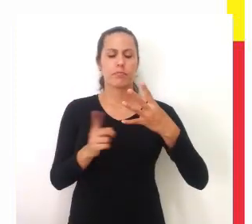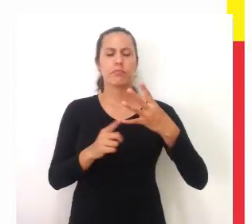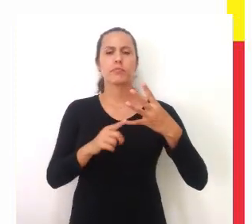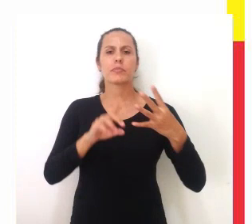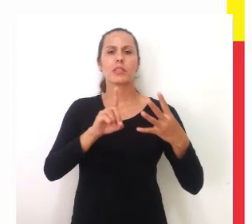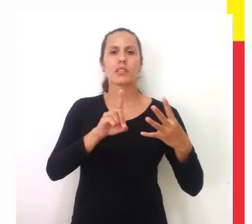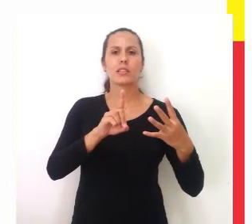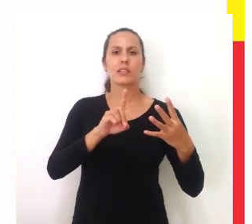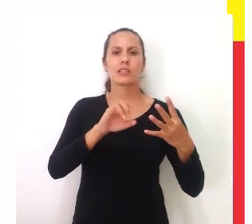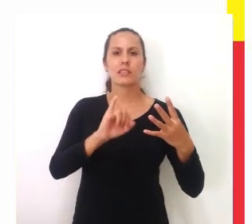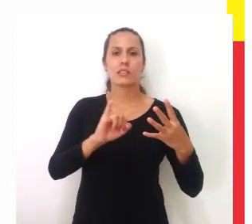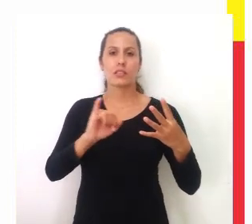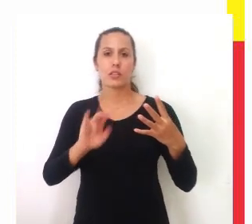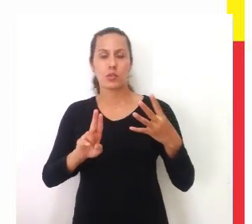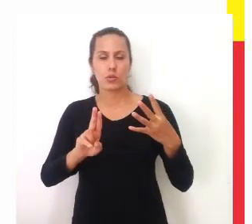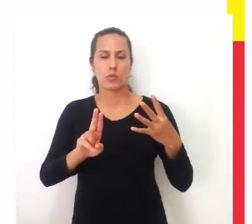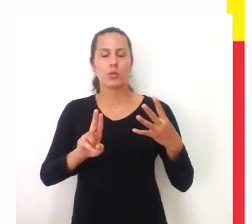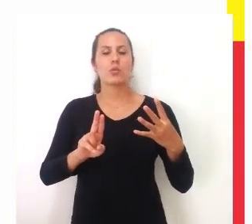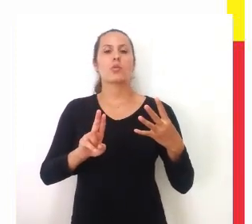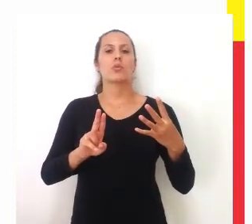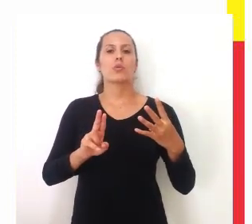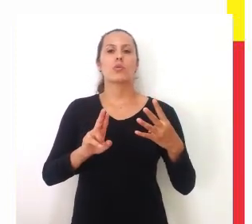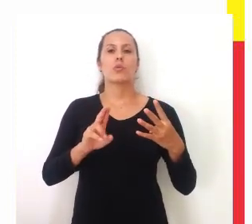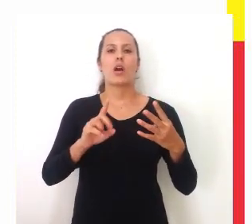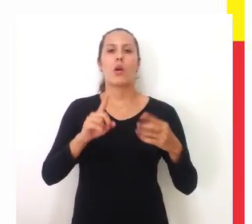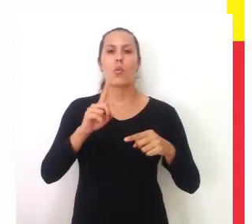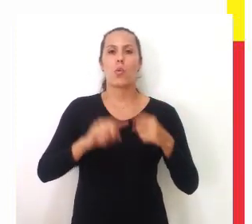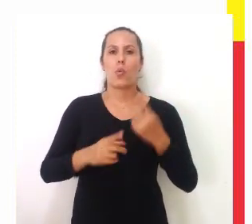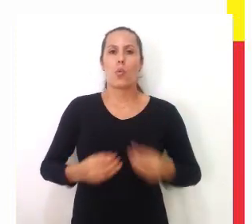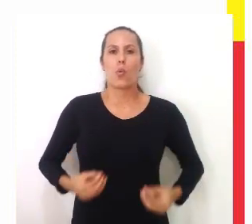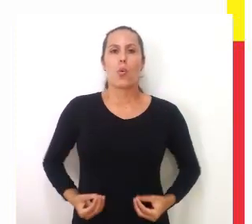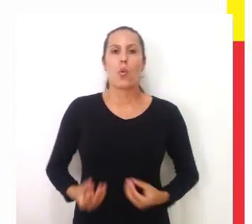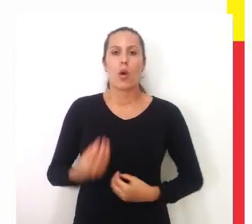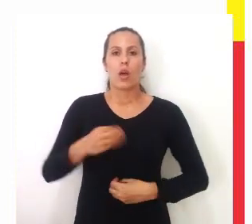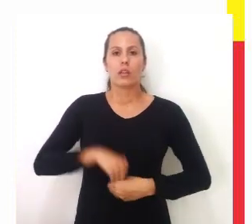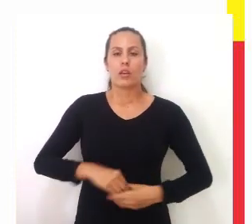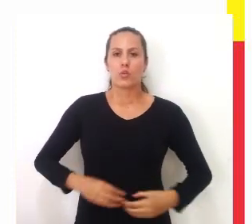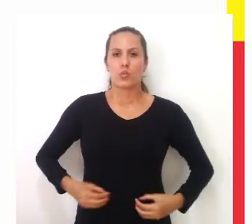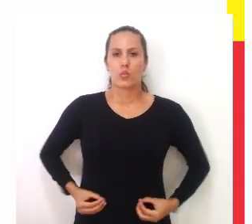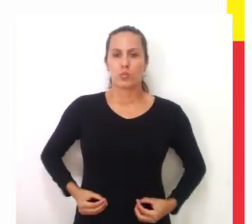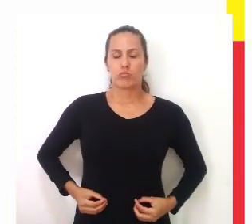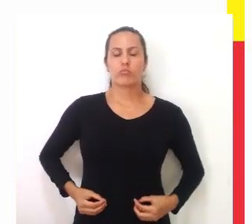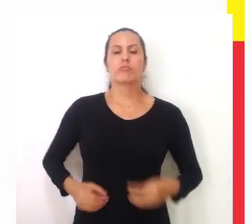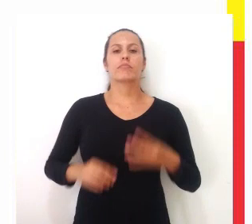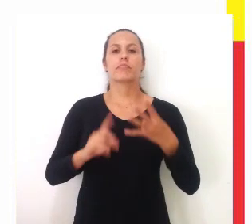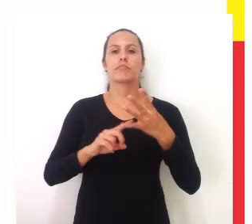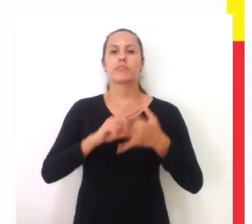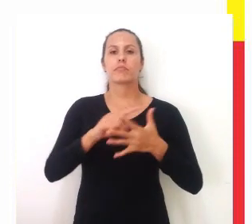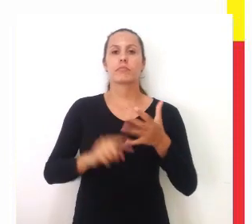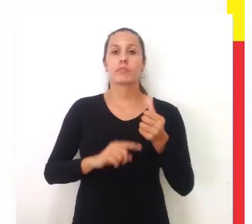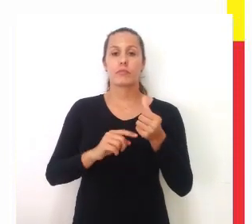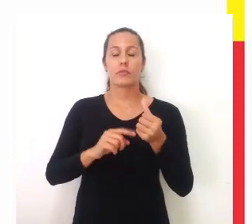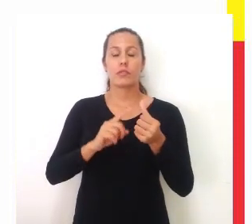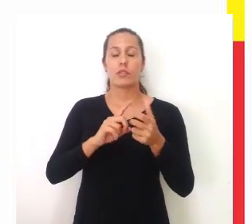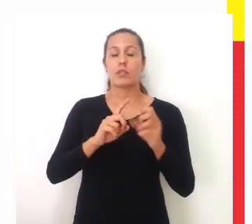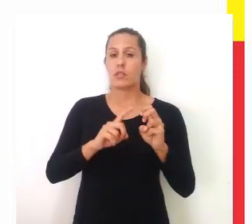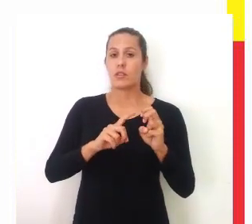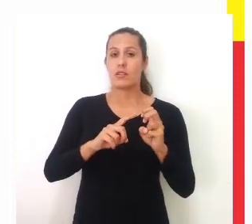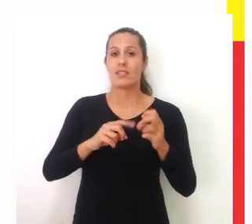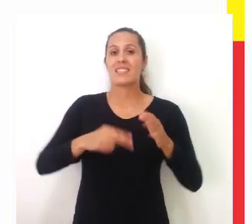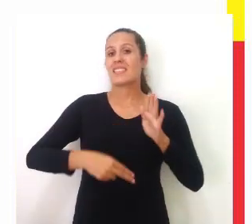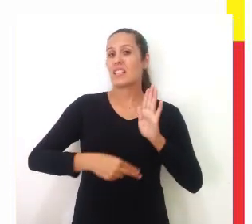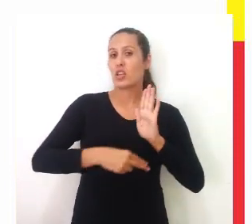o DIU, o dispositivo intrauterino. A gente vai trabalhar também com